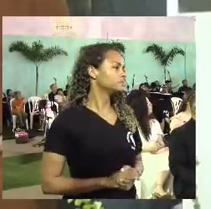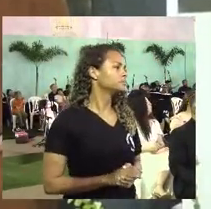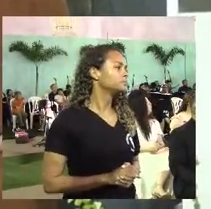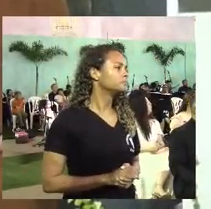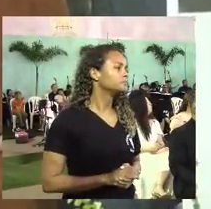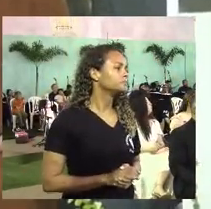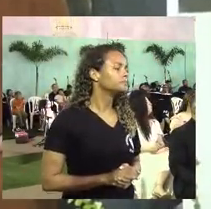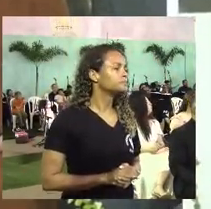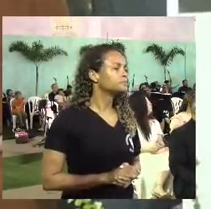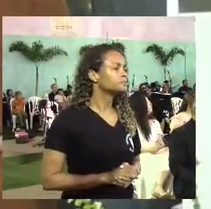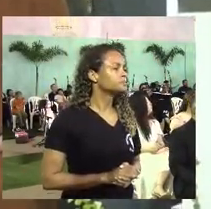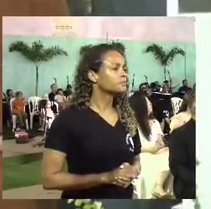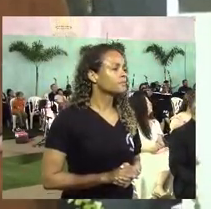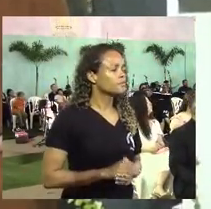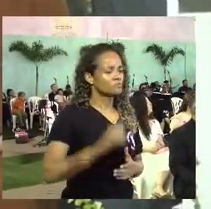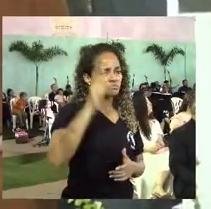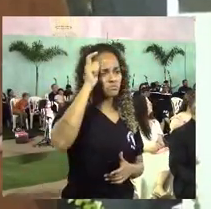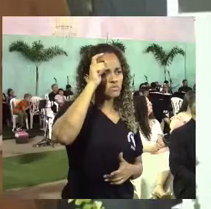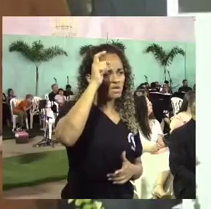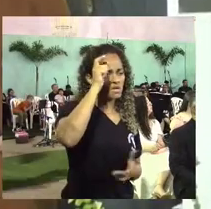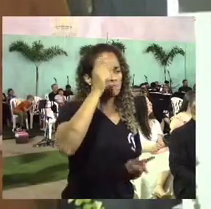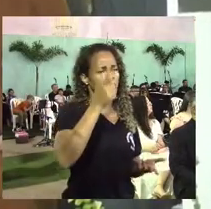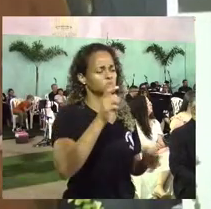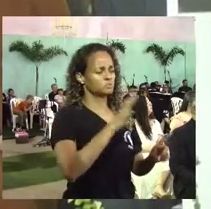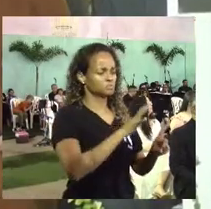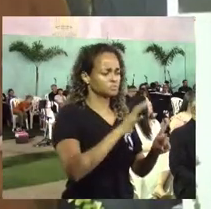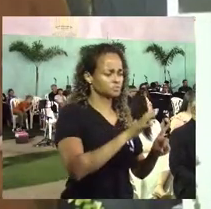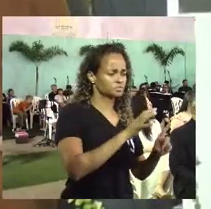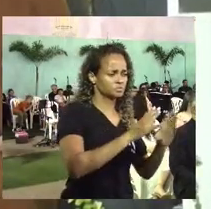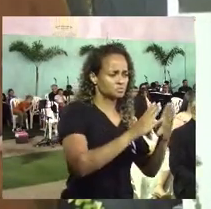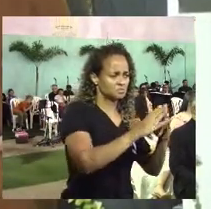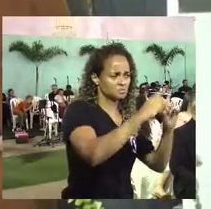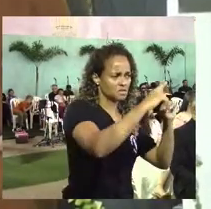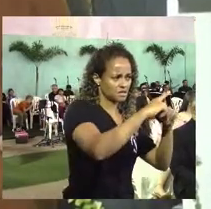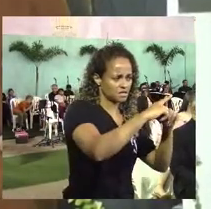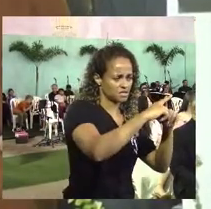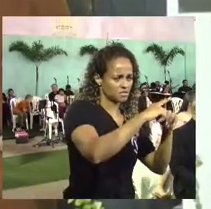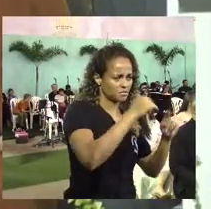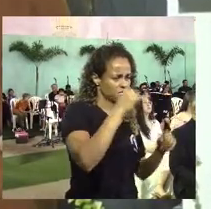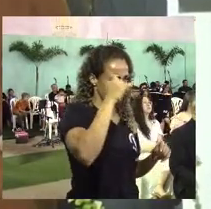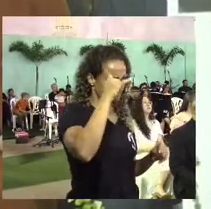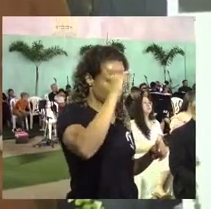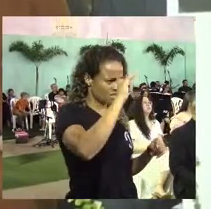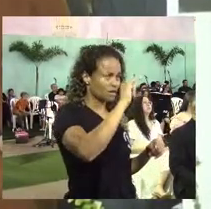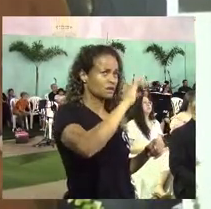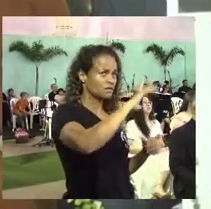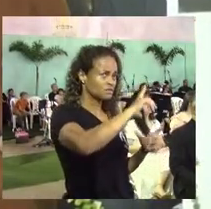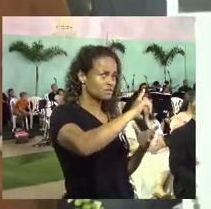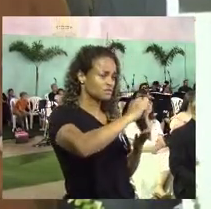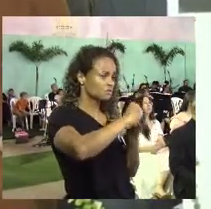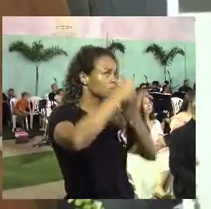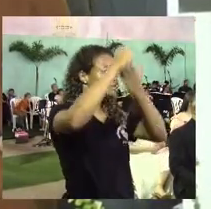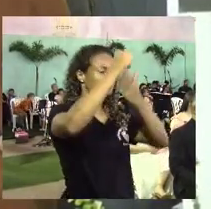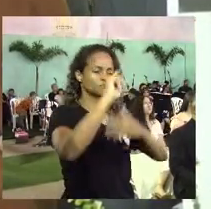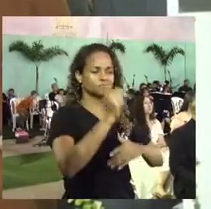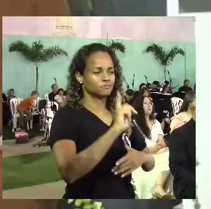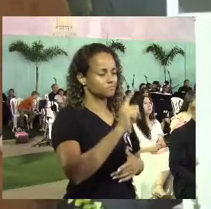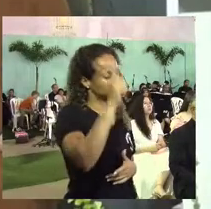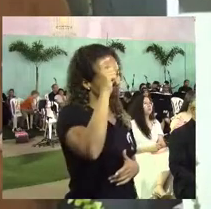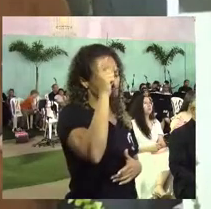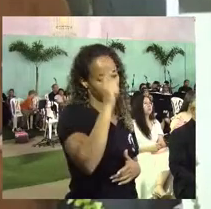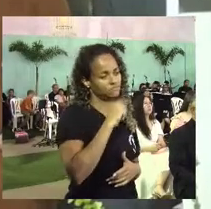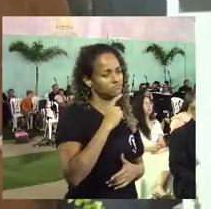Celestiais não tem diabo demônio que possa impedir da igreja subir no piscar de olhos nós subiremos para